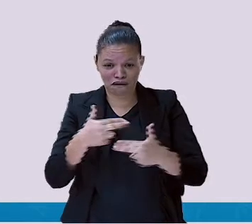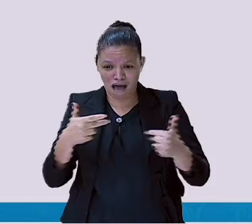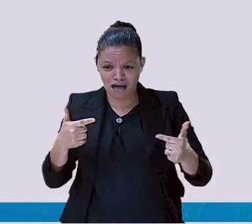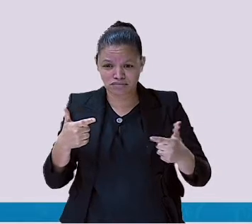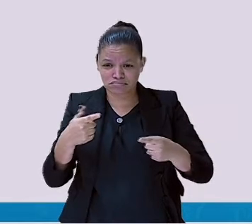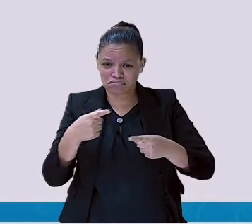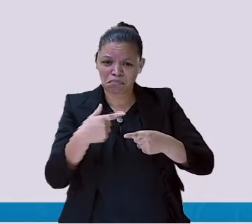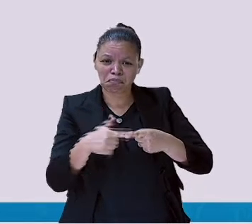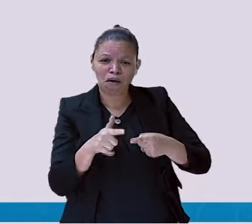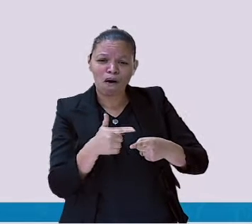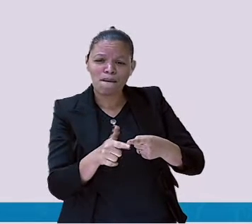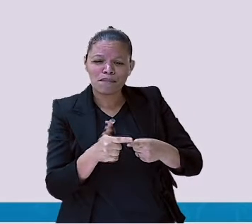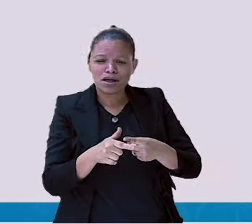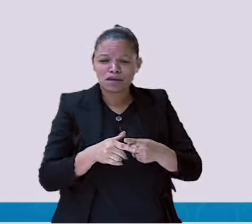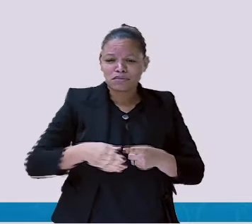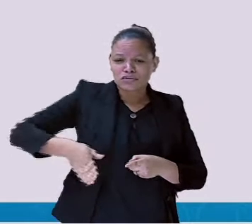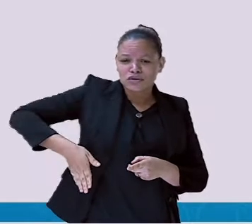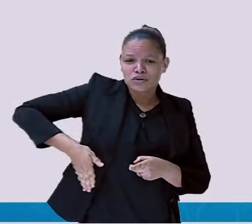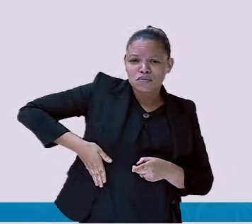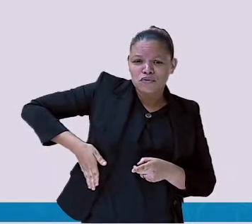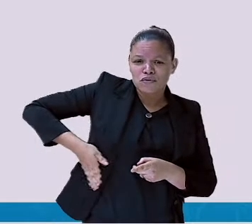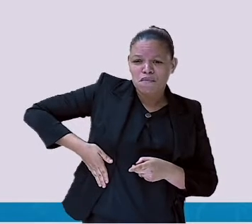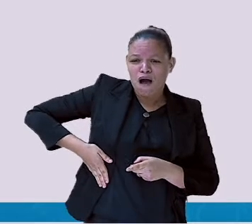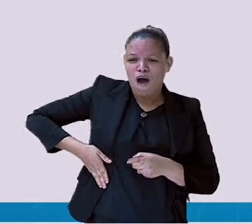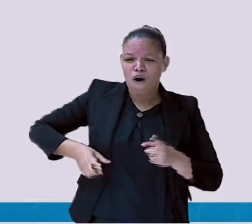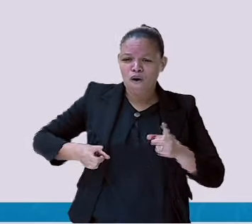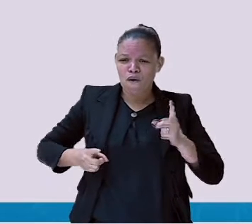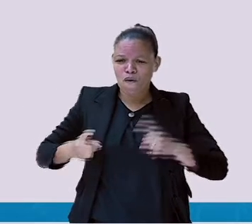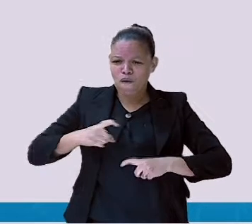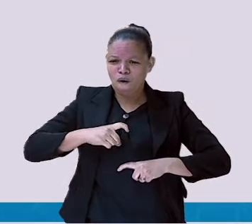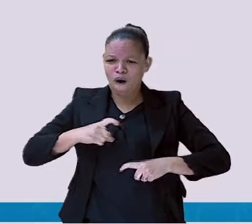ortopédicos, diabetes, câncer,